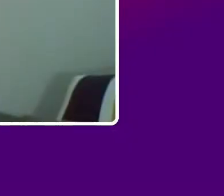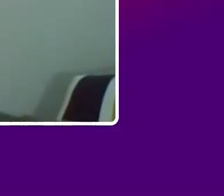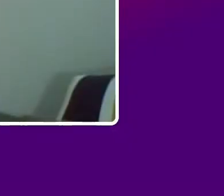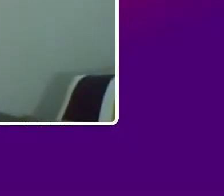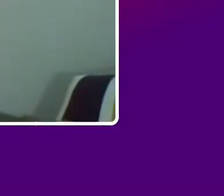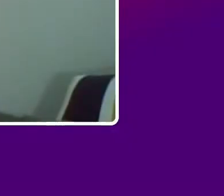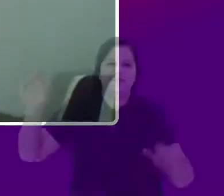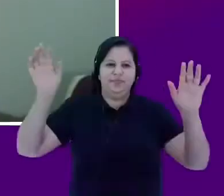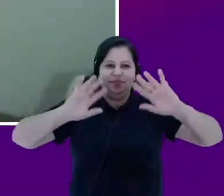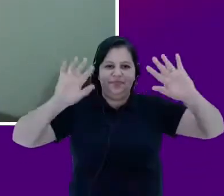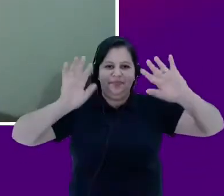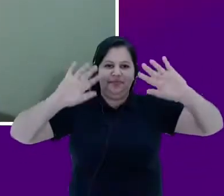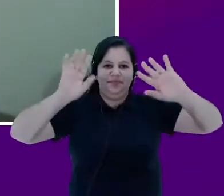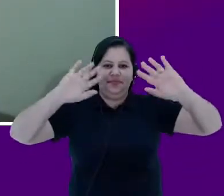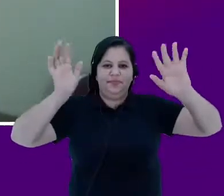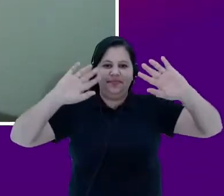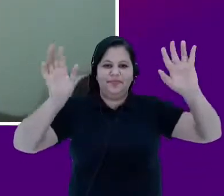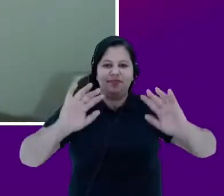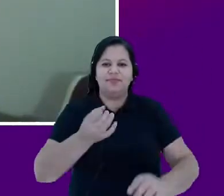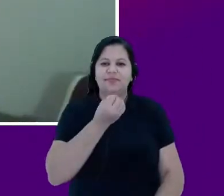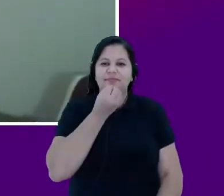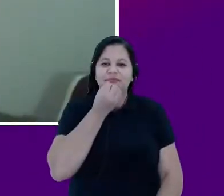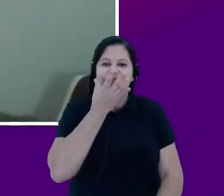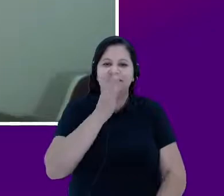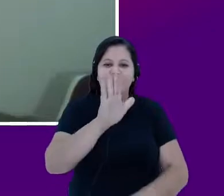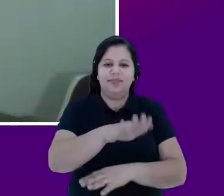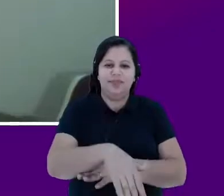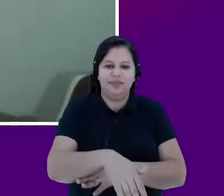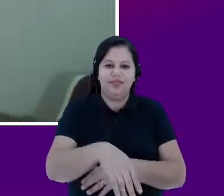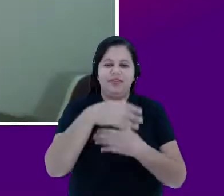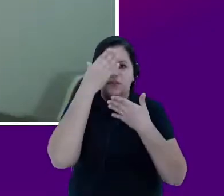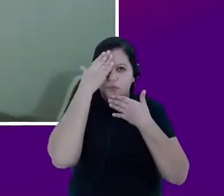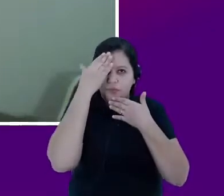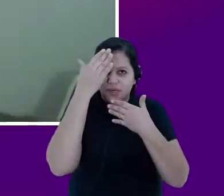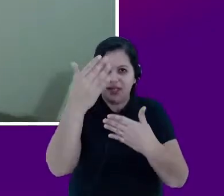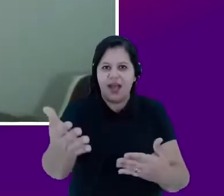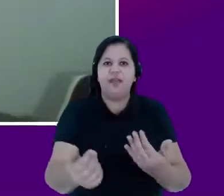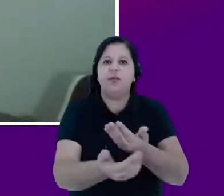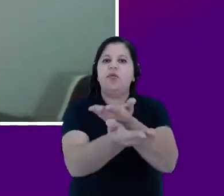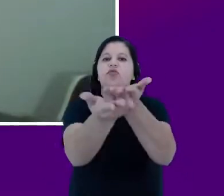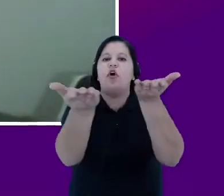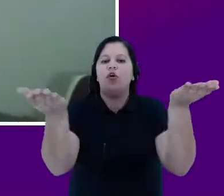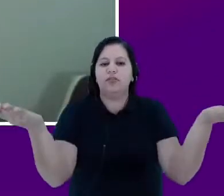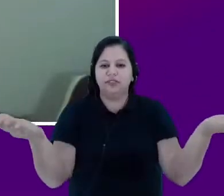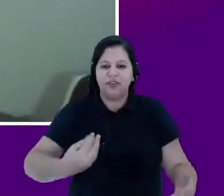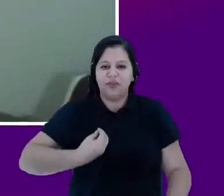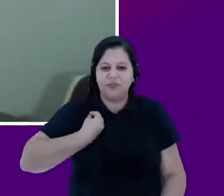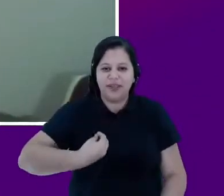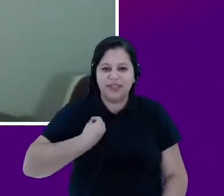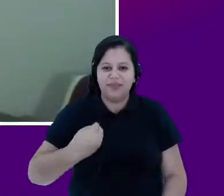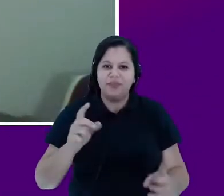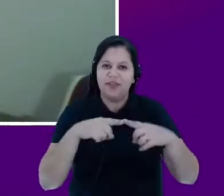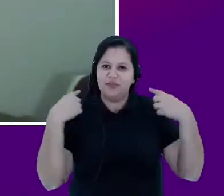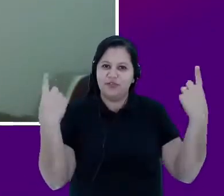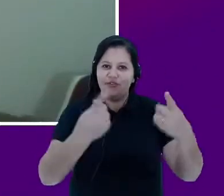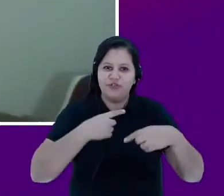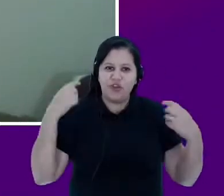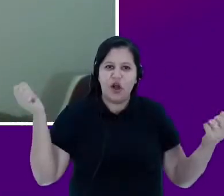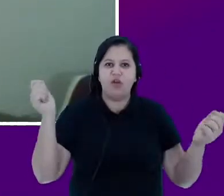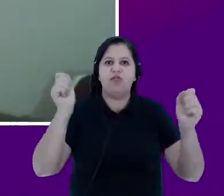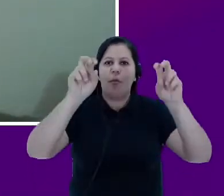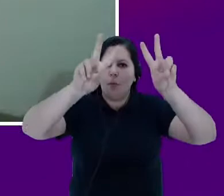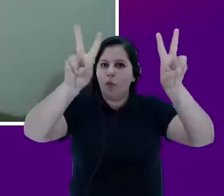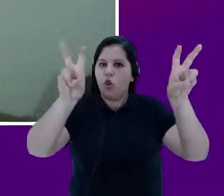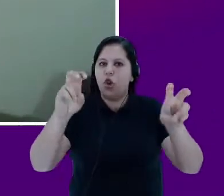tarde. Obrigado a todos por participar conosco no nosso painel O Novo Consumidor de